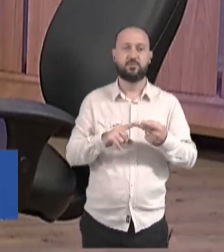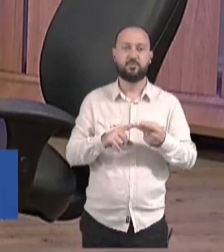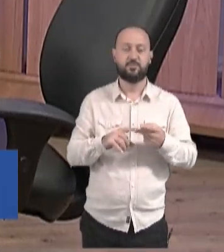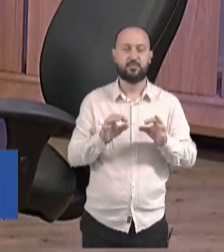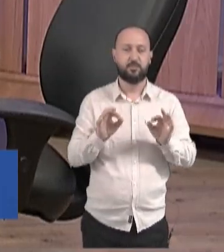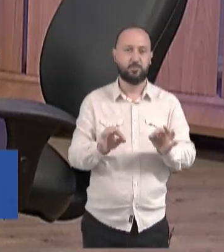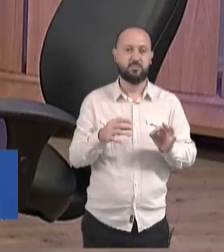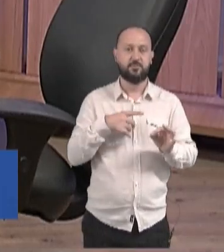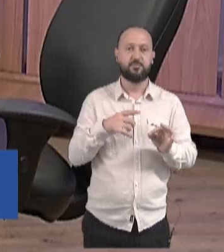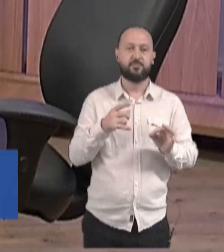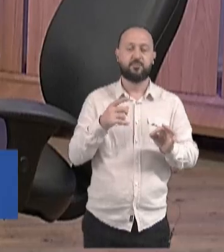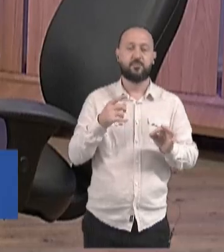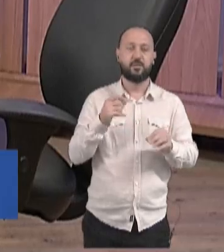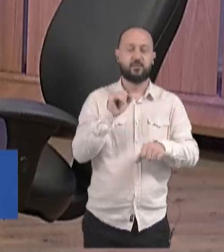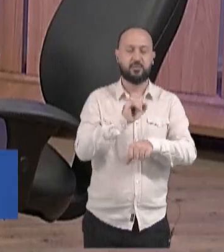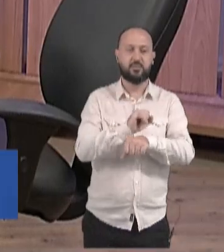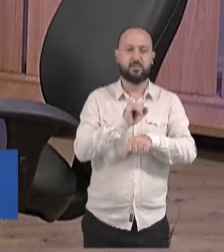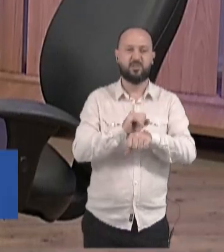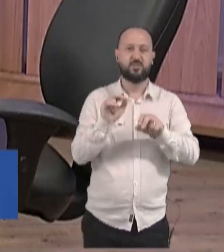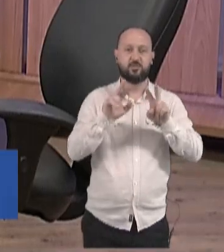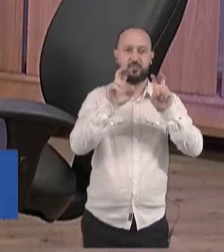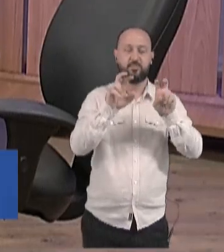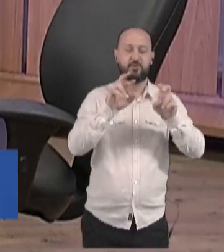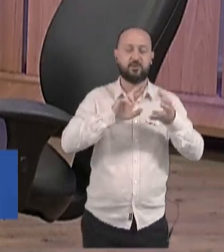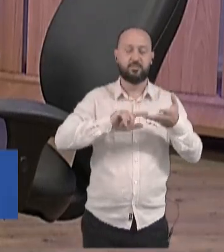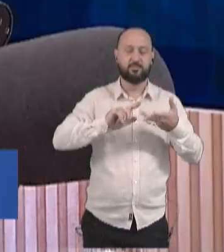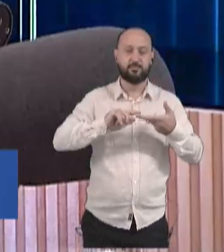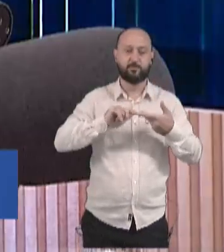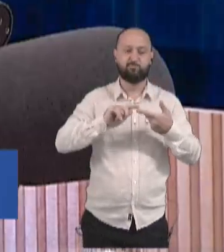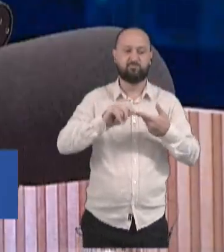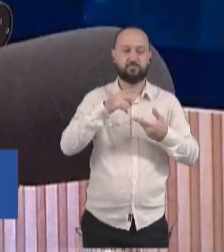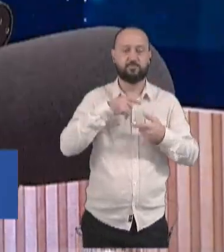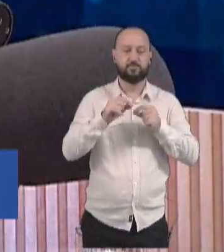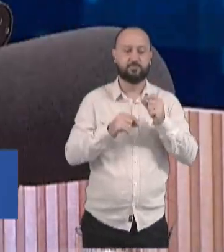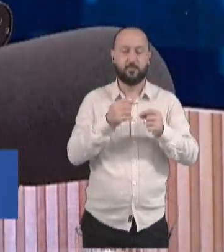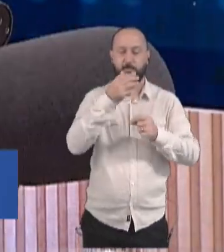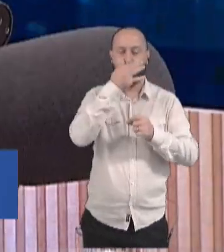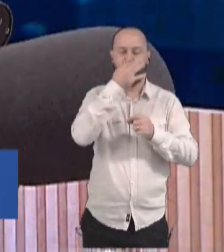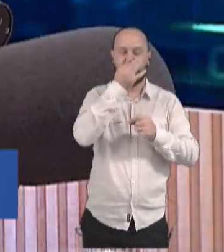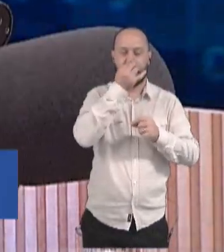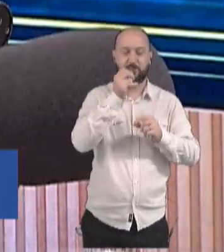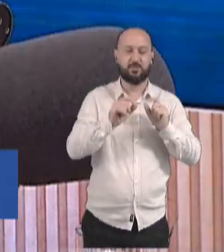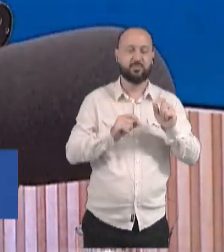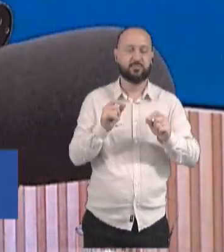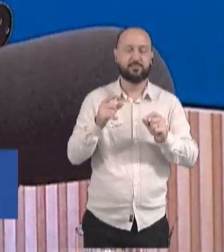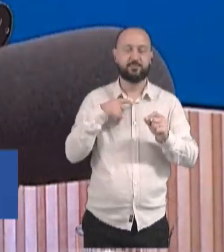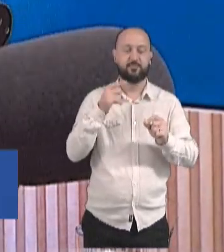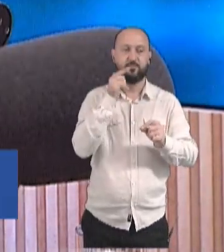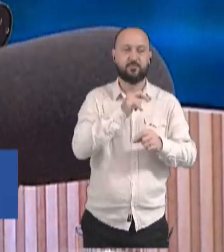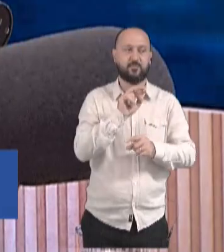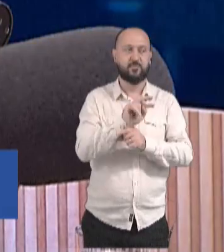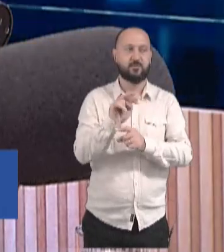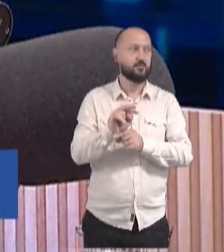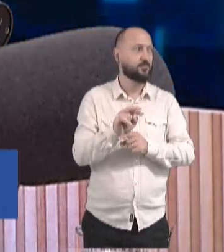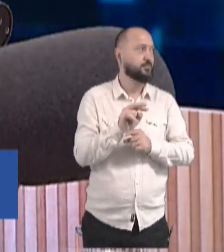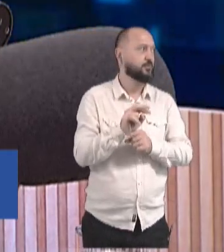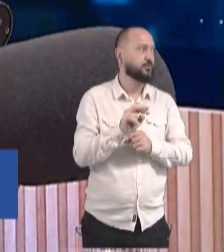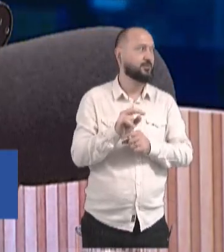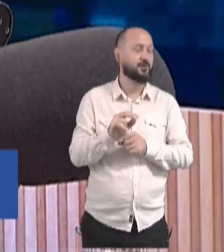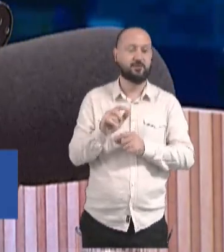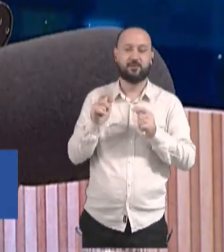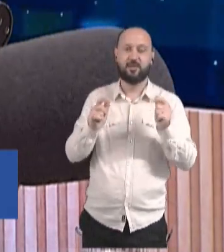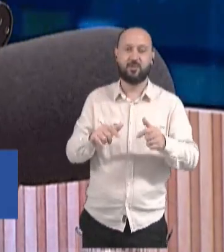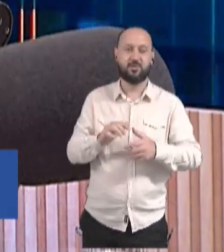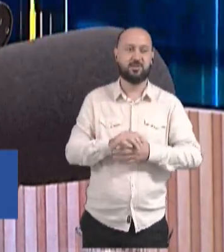E é isso que a gente vai ter daqui a pouquinho. Temas diversos, mas ao mesmo tempo todos focados na questão da preservação, da conscientização da